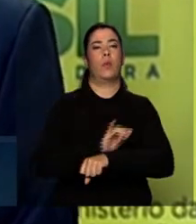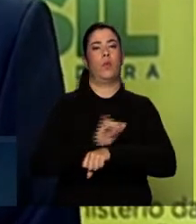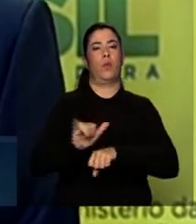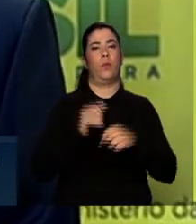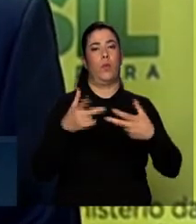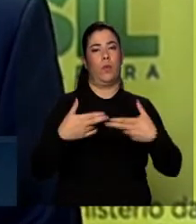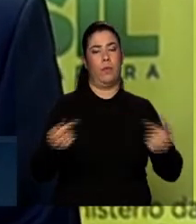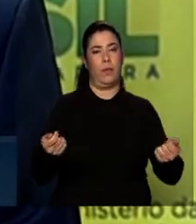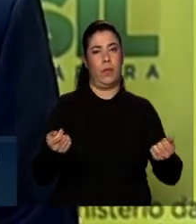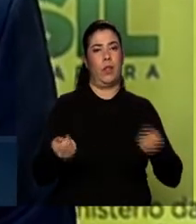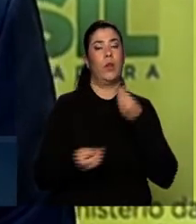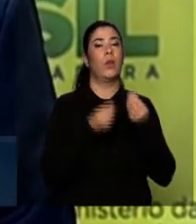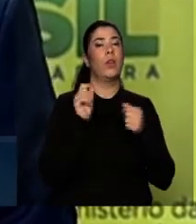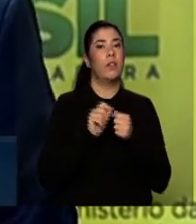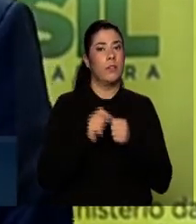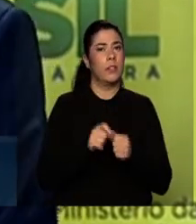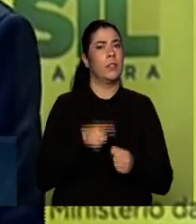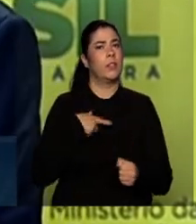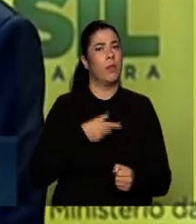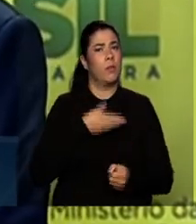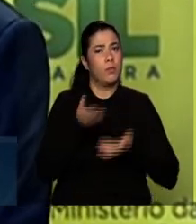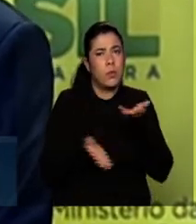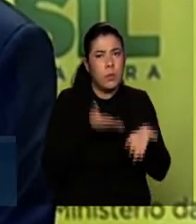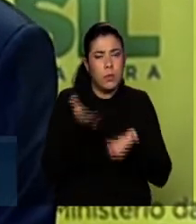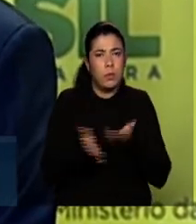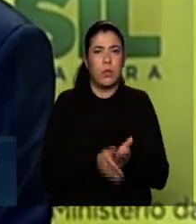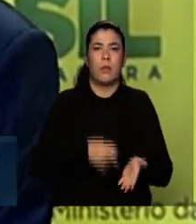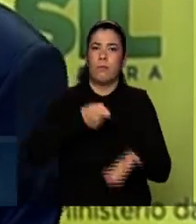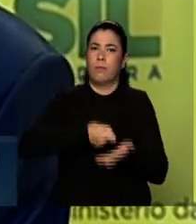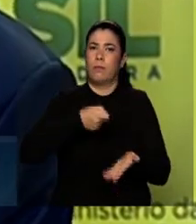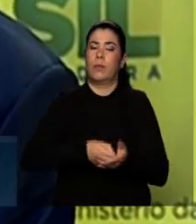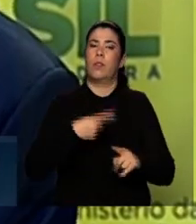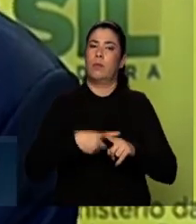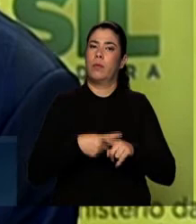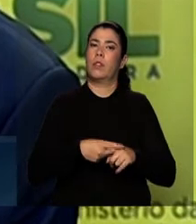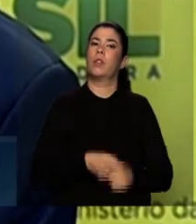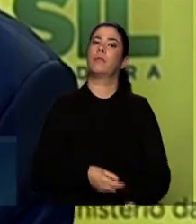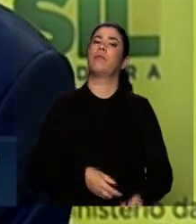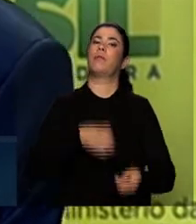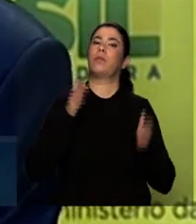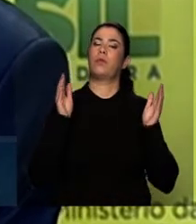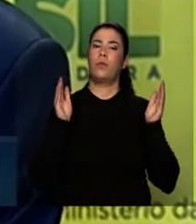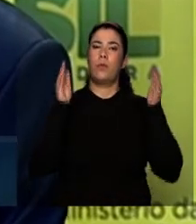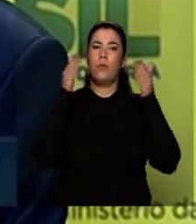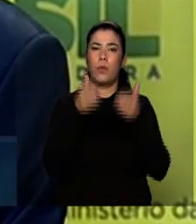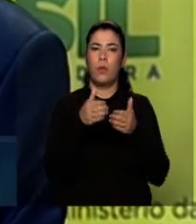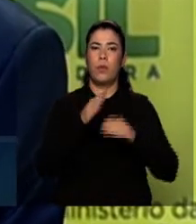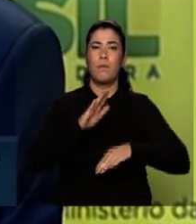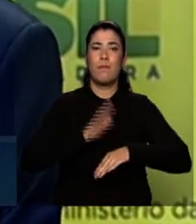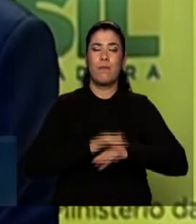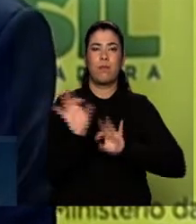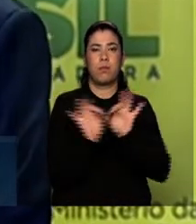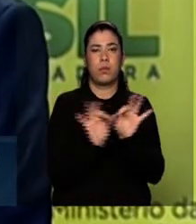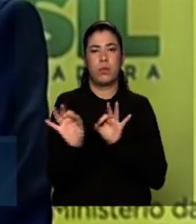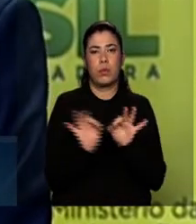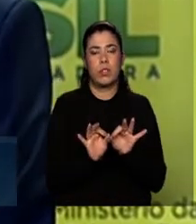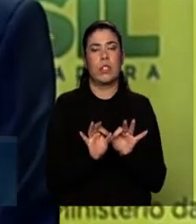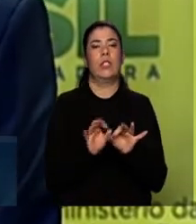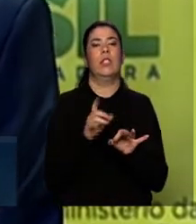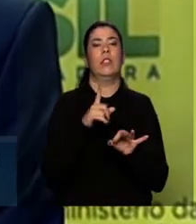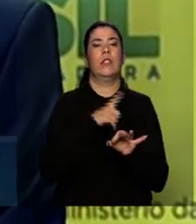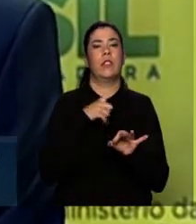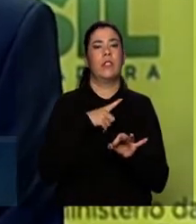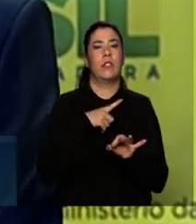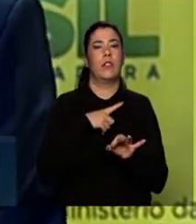fortemente na melhoria da infraestrutura. Mas, sem dúvida nenhuma, o eixo do programa Mais Médicos, mais estruturante, aquele que, a